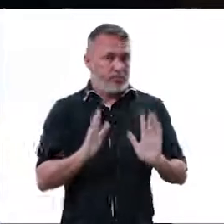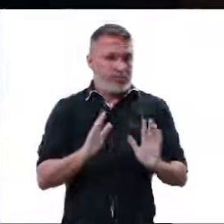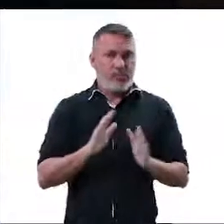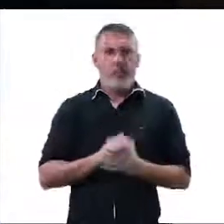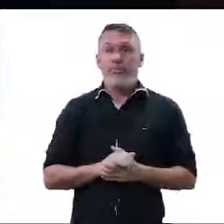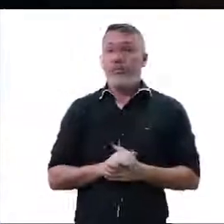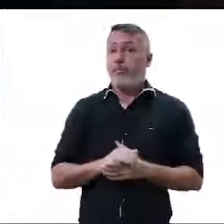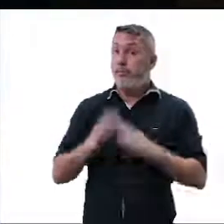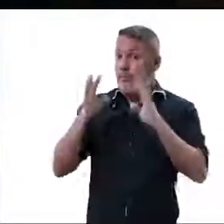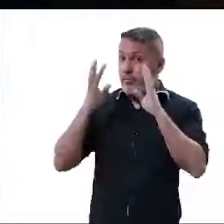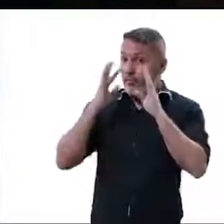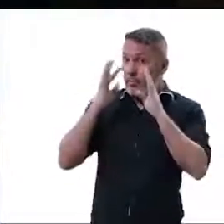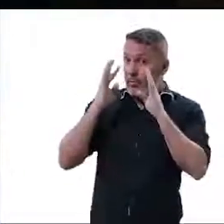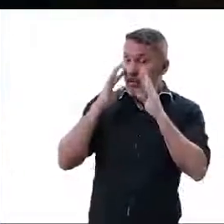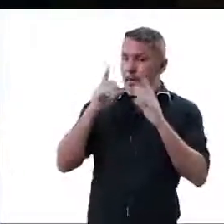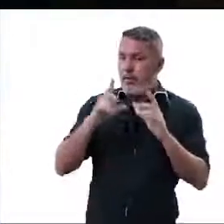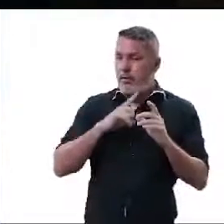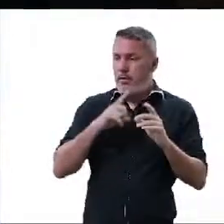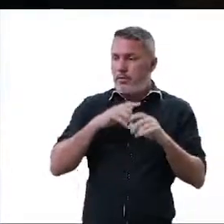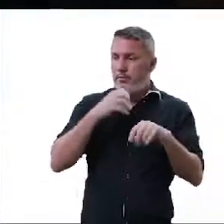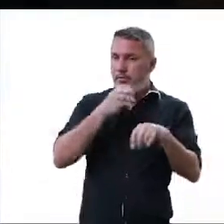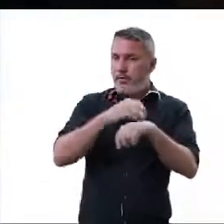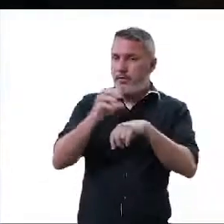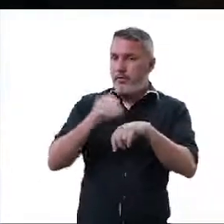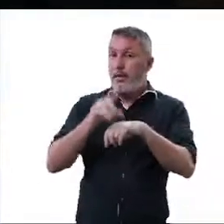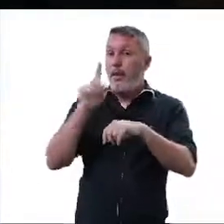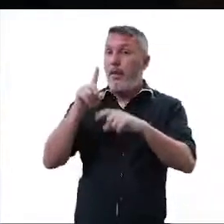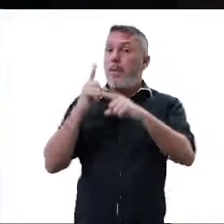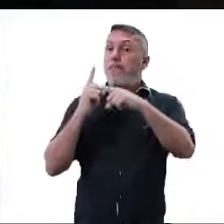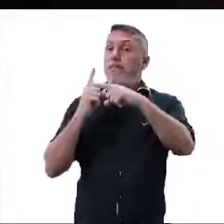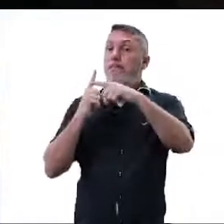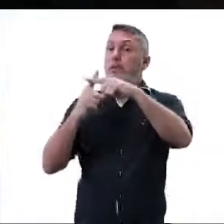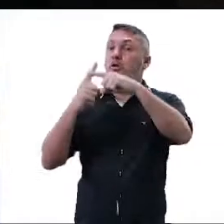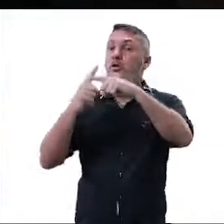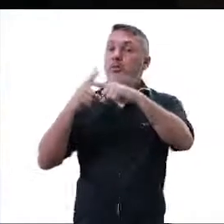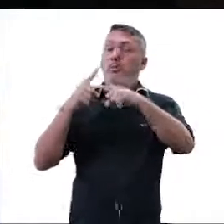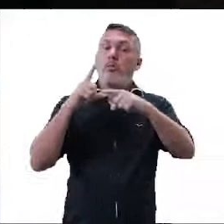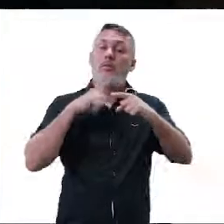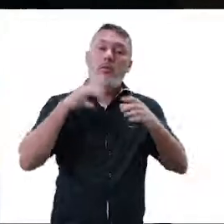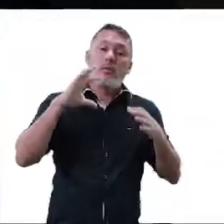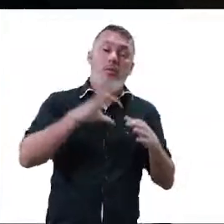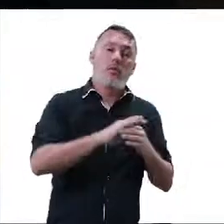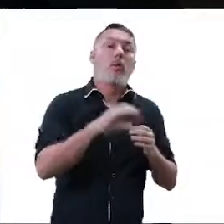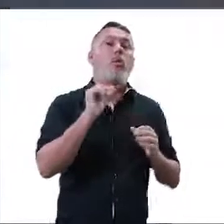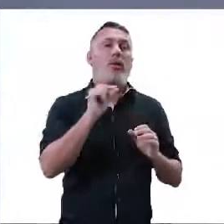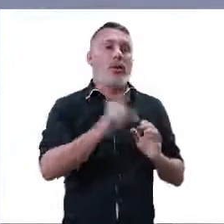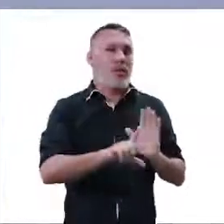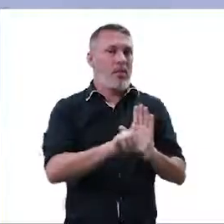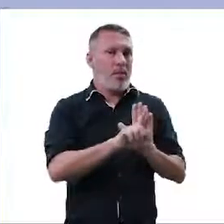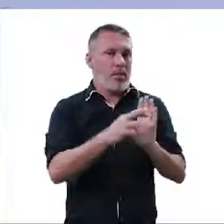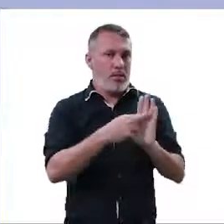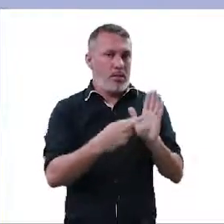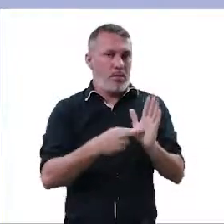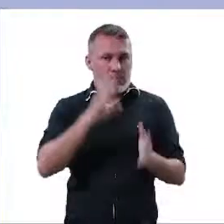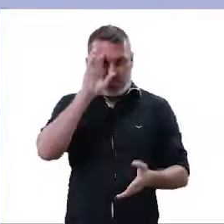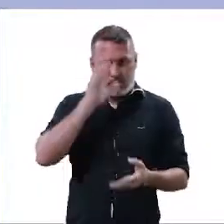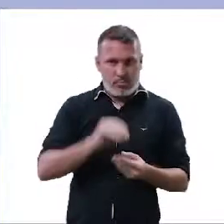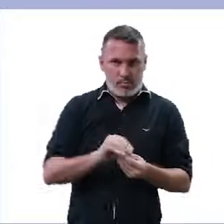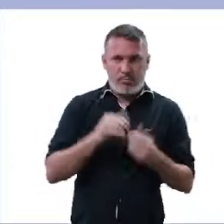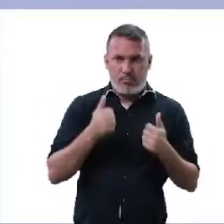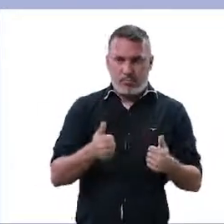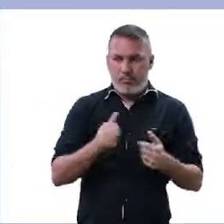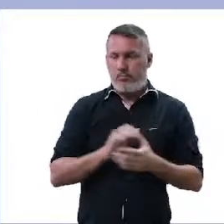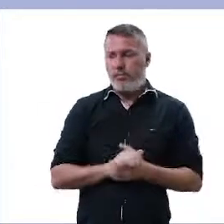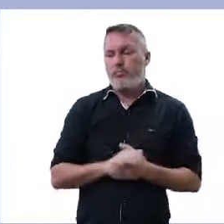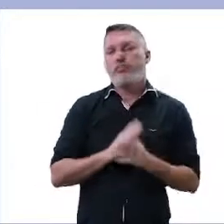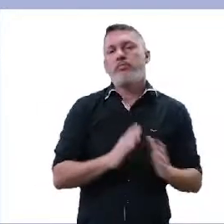atento para os pressupostos do positivismo que estão presentes nesse texto. Tá? Aí coloca, né? Então, já li